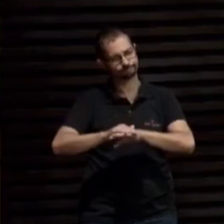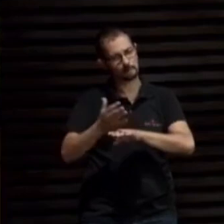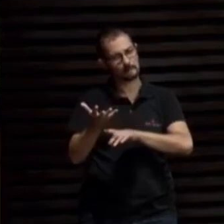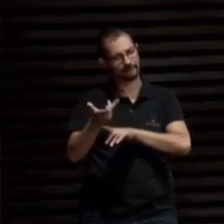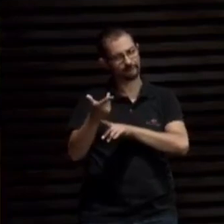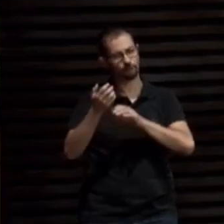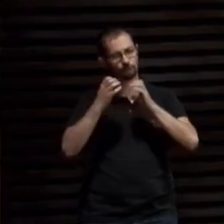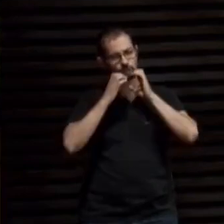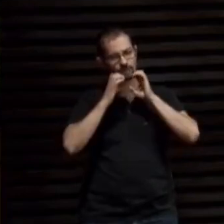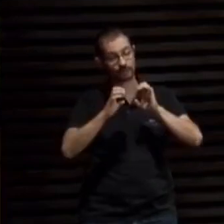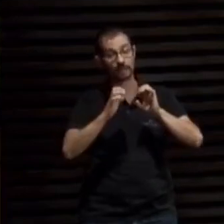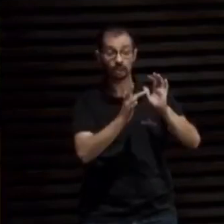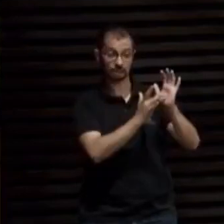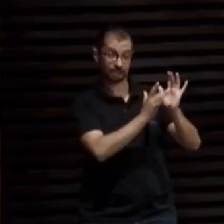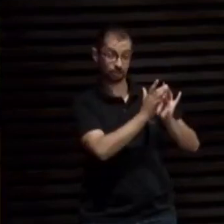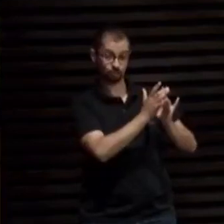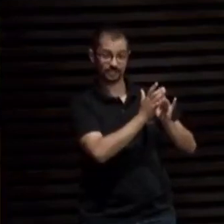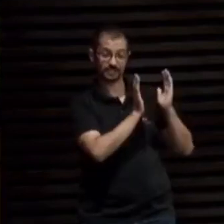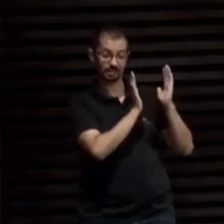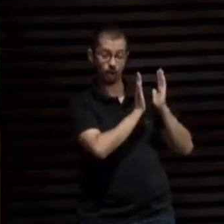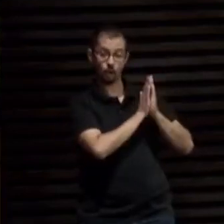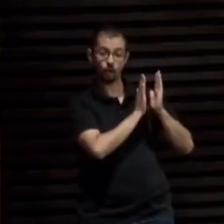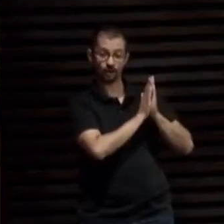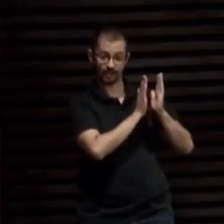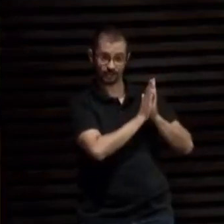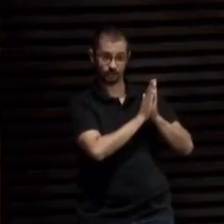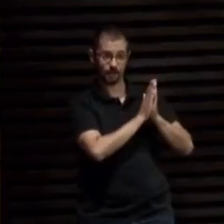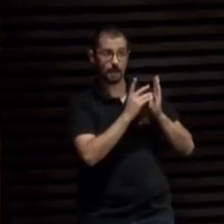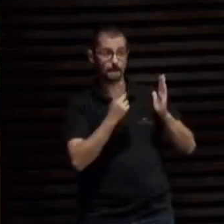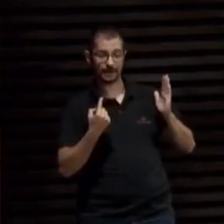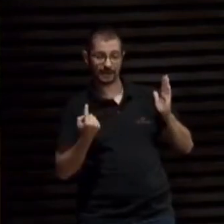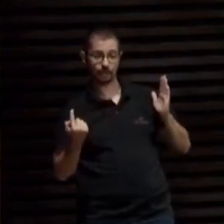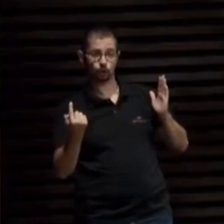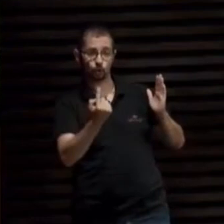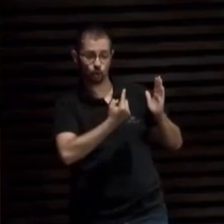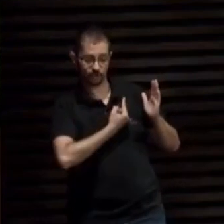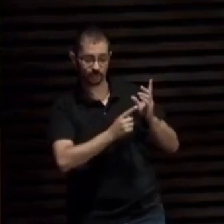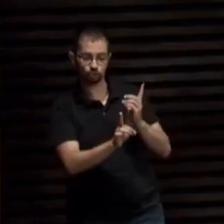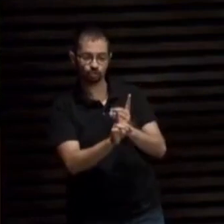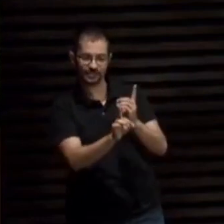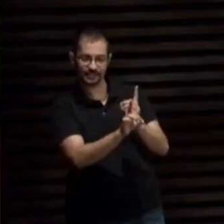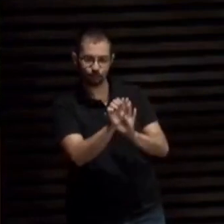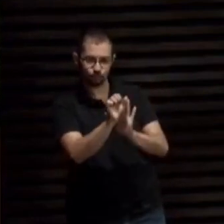estava orando para que nós, discípulos do século 21,